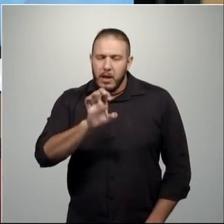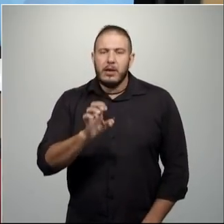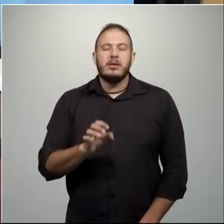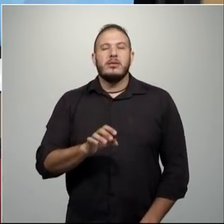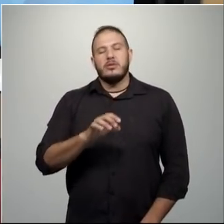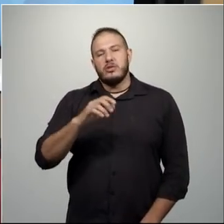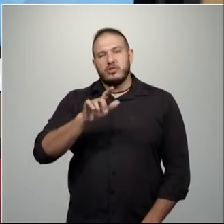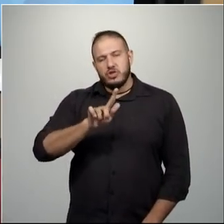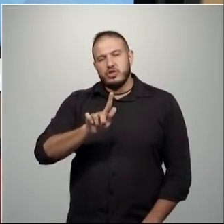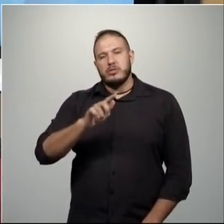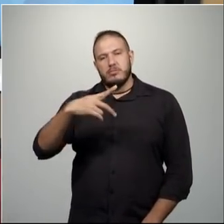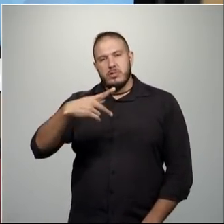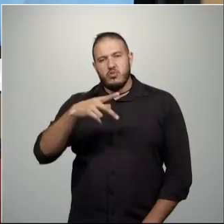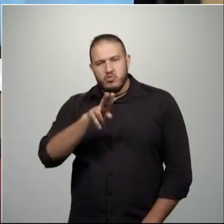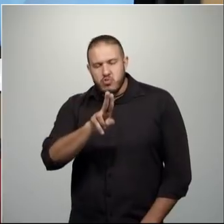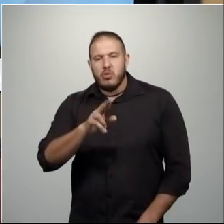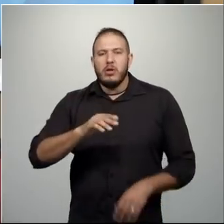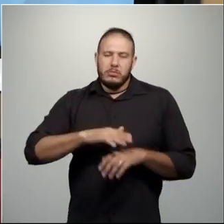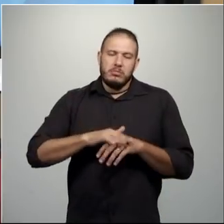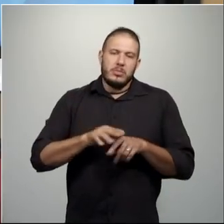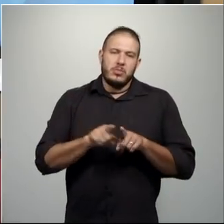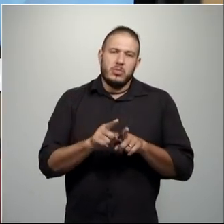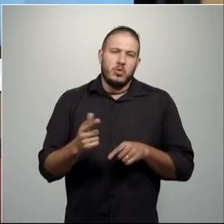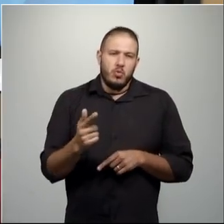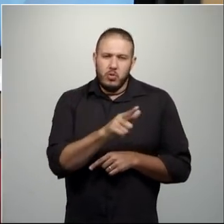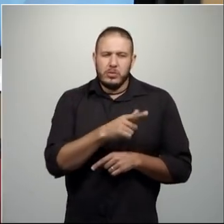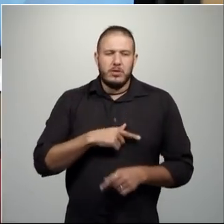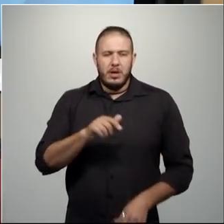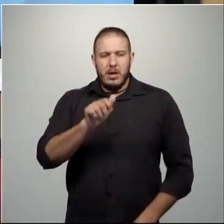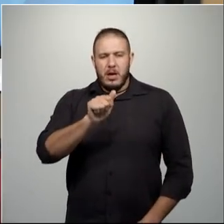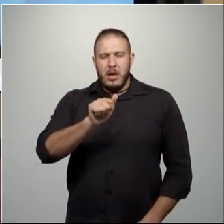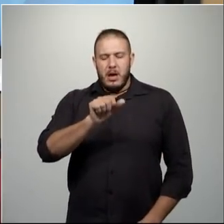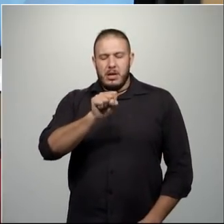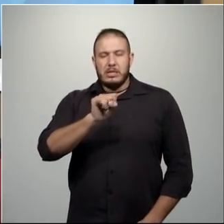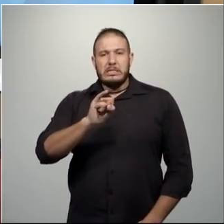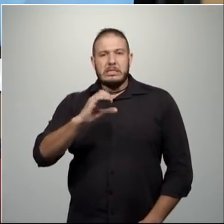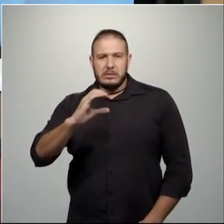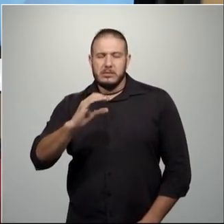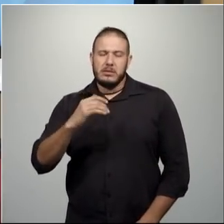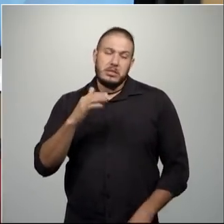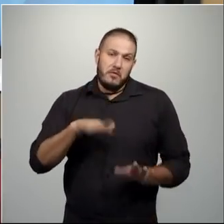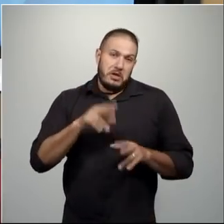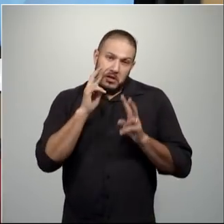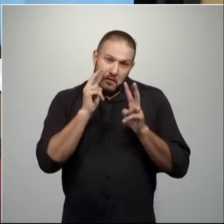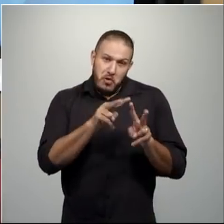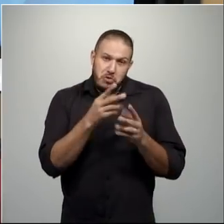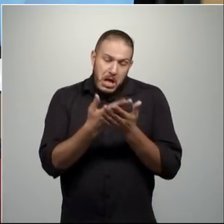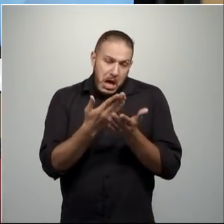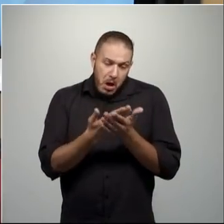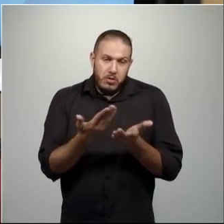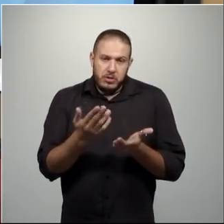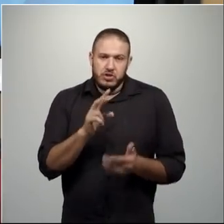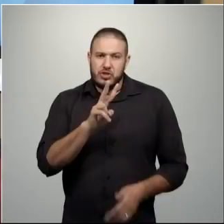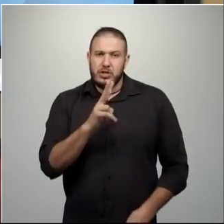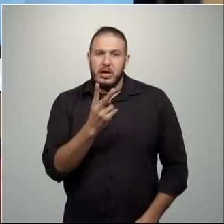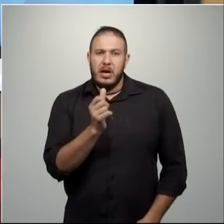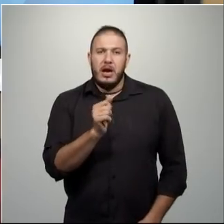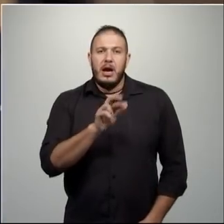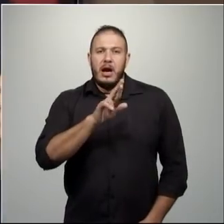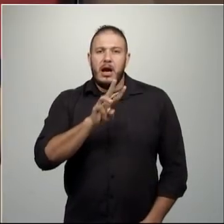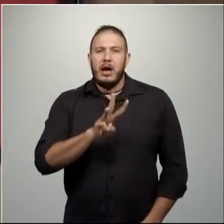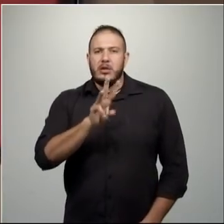são os mais comuns na verdade talvez tenha visto existir na aula de hardware talvez alguns cursos tenham tido